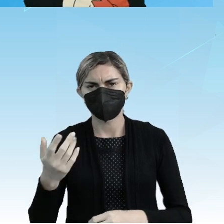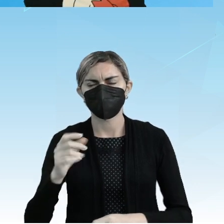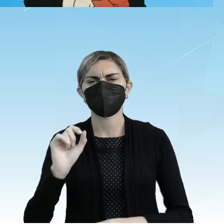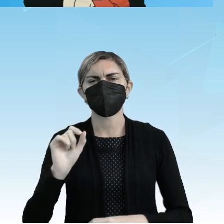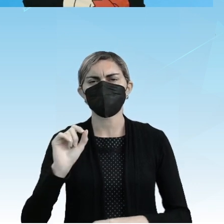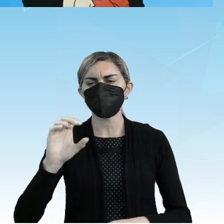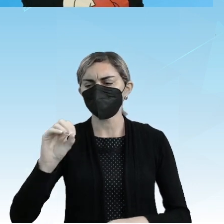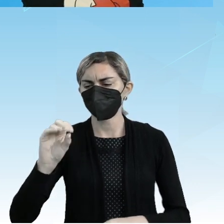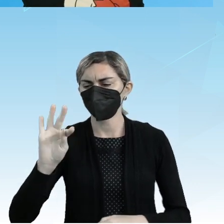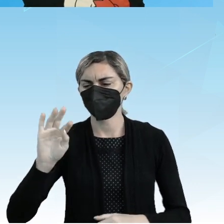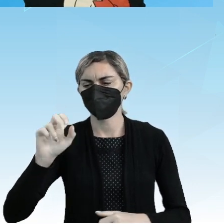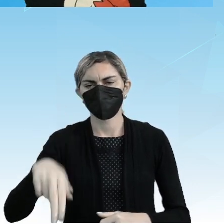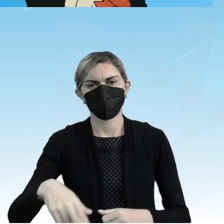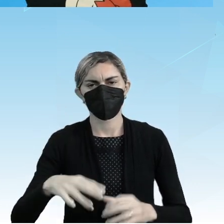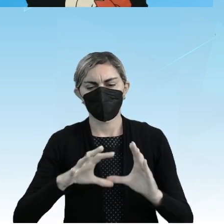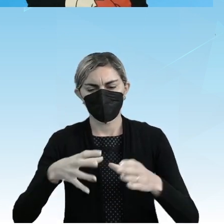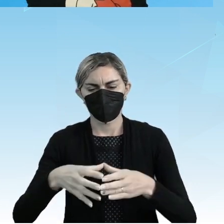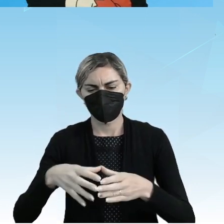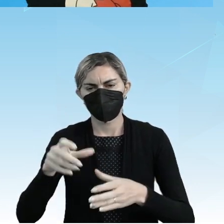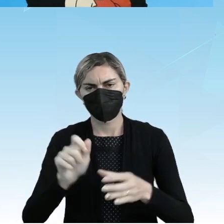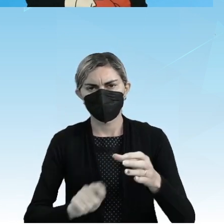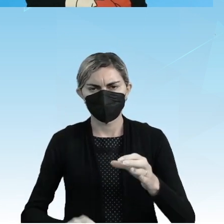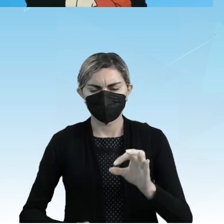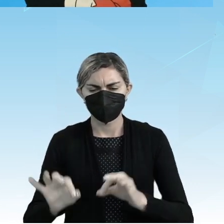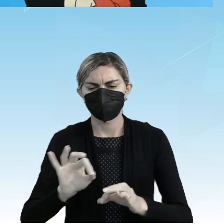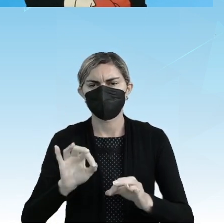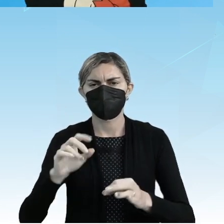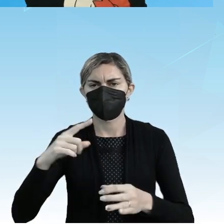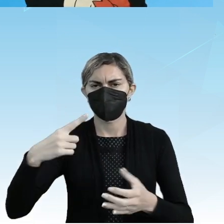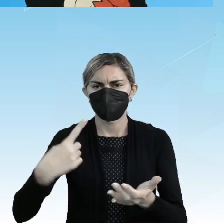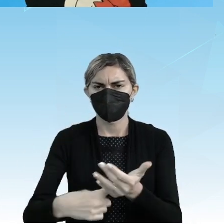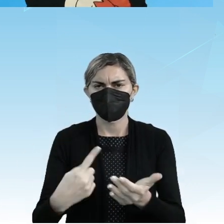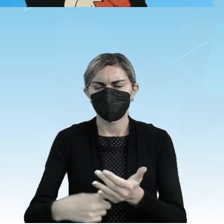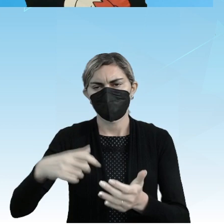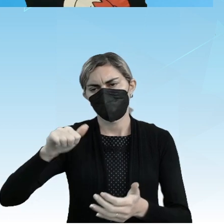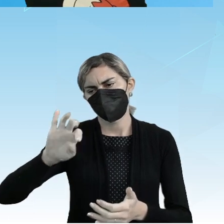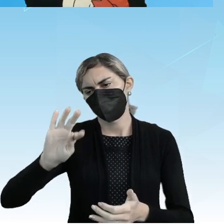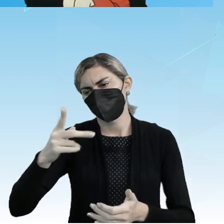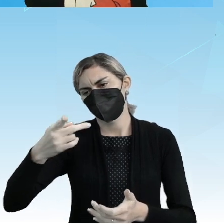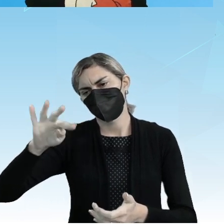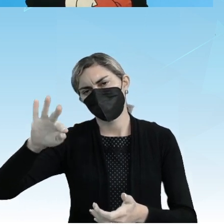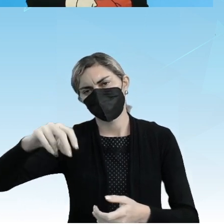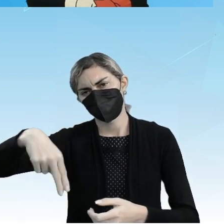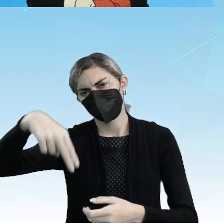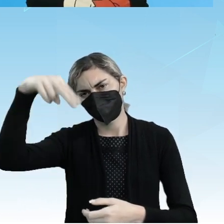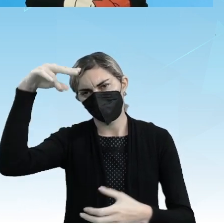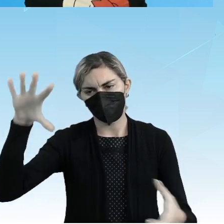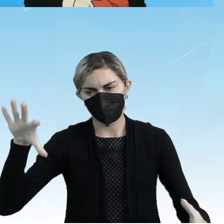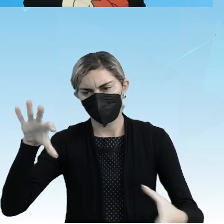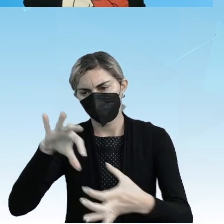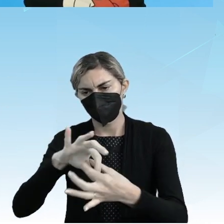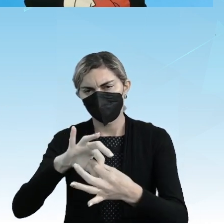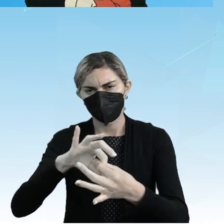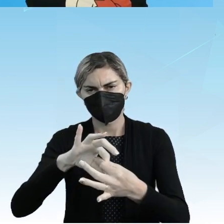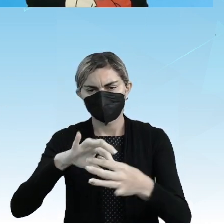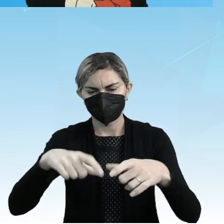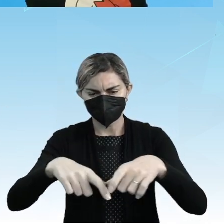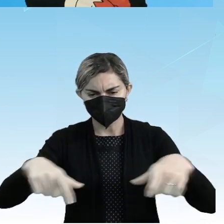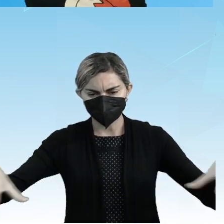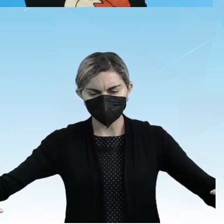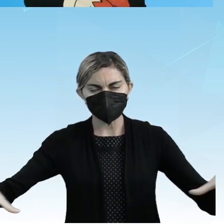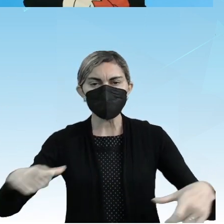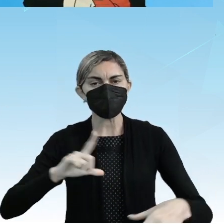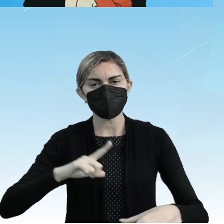é a OTAN, gente? É uma organização do Tratado Atlântico Norte, por vezes chamada de Aliança Atlântica. Por quê? É